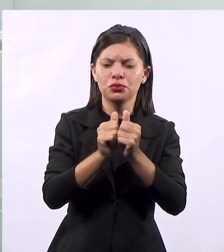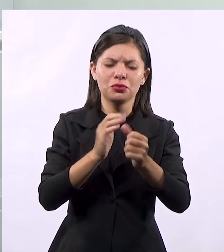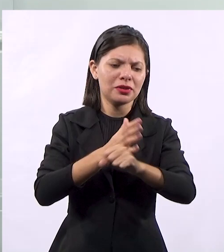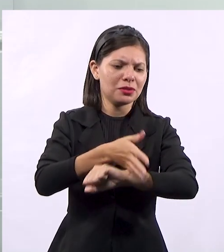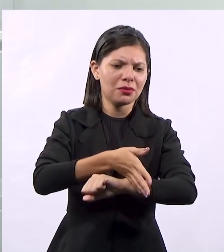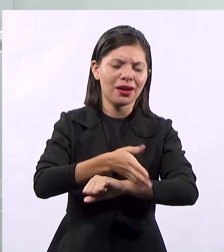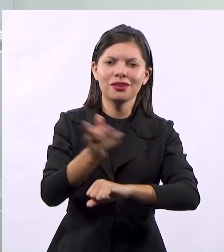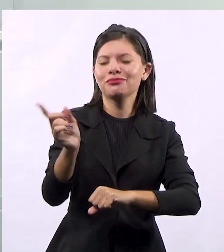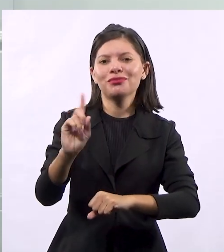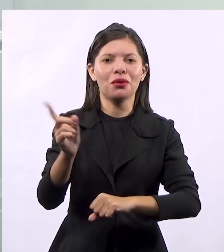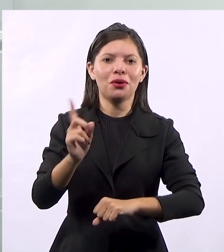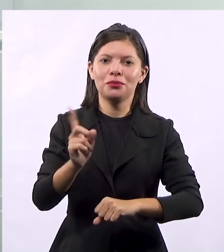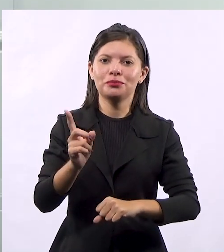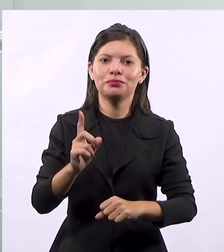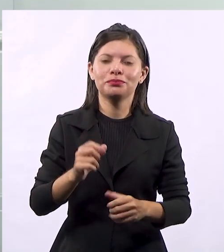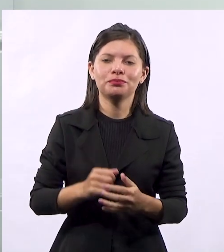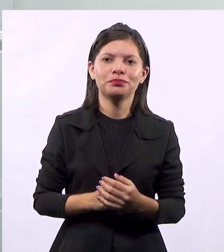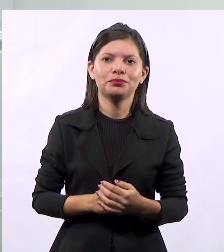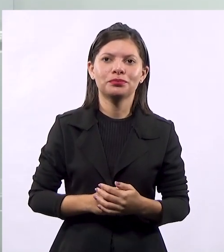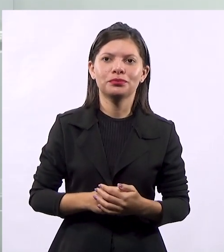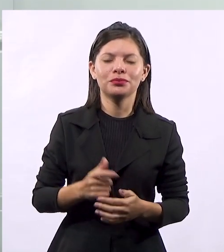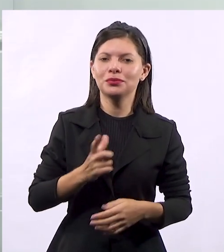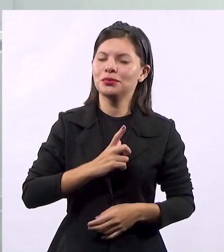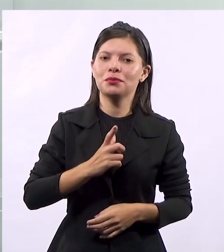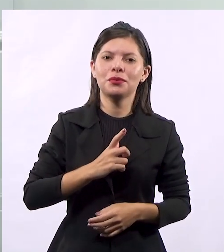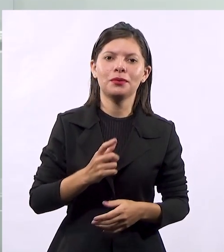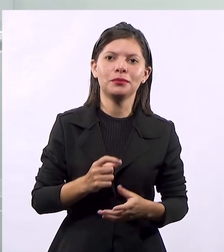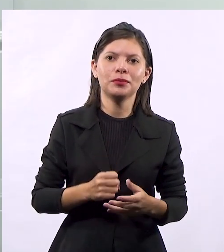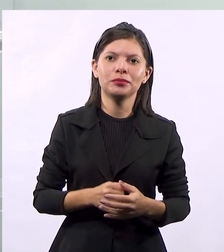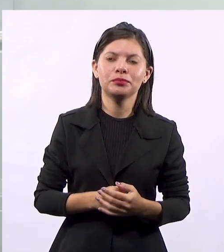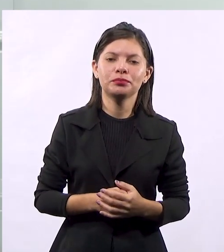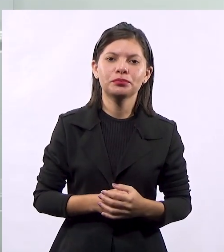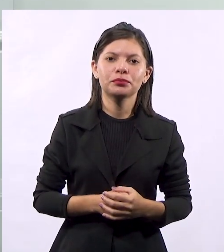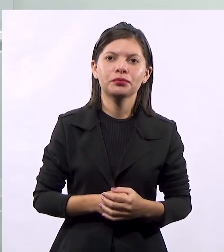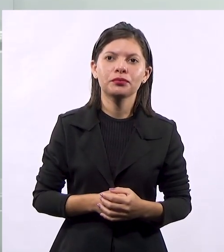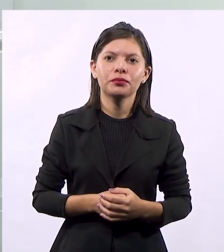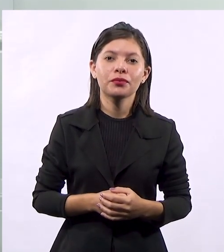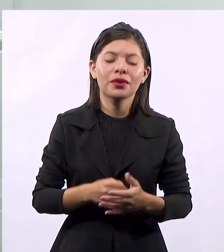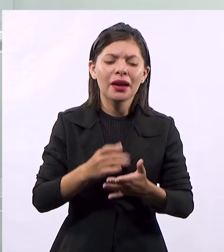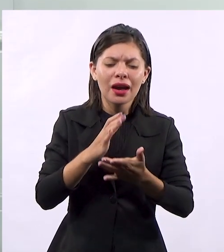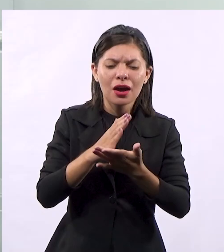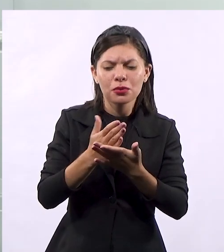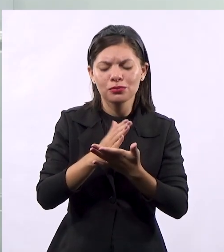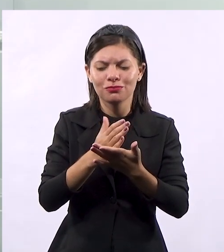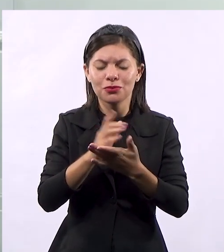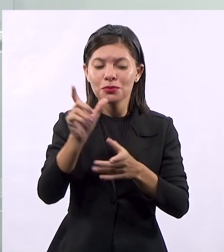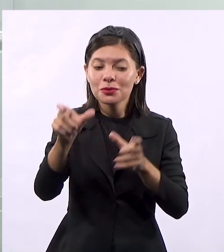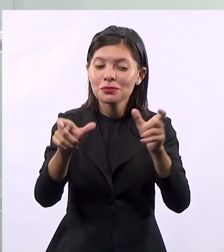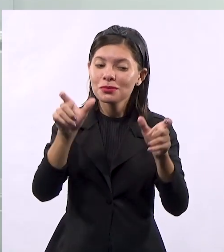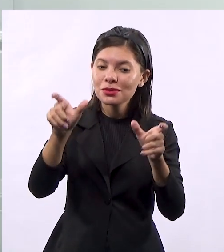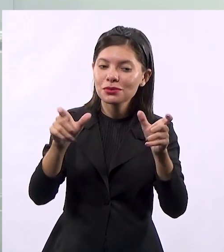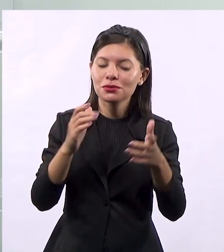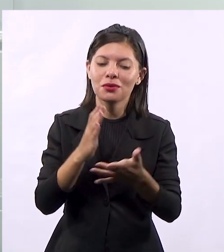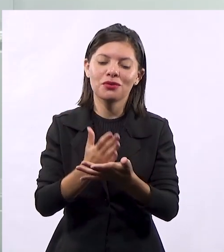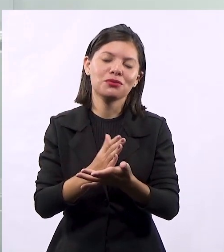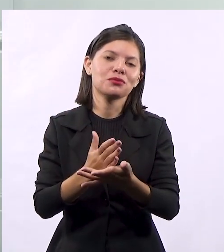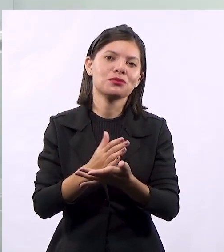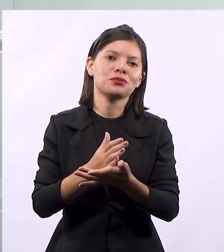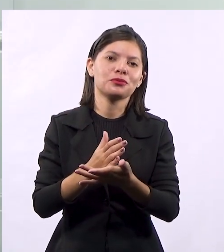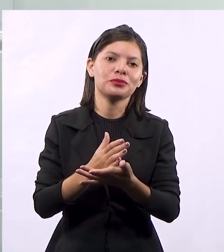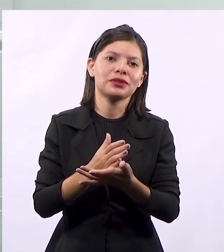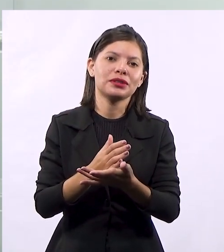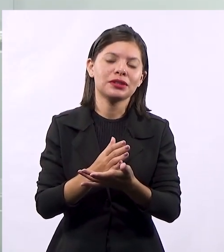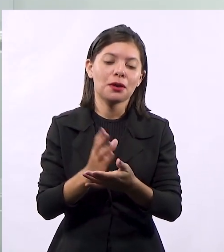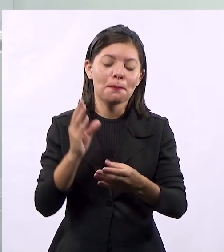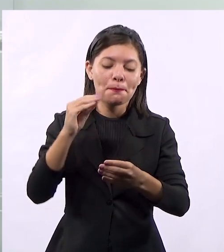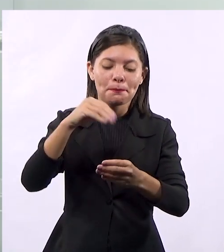governo por meio de representação. Representação porque não tem como todos participarem do momento